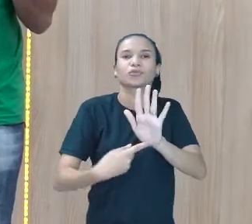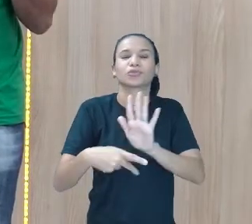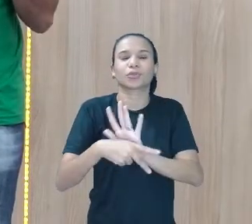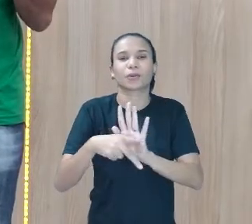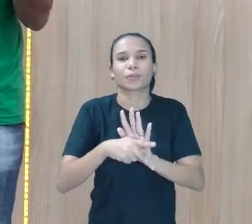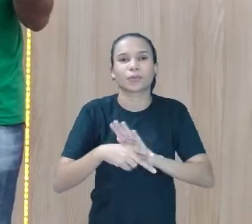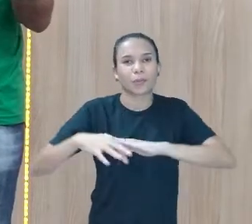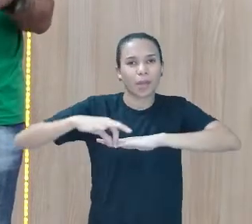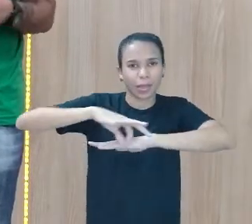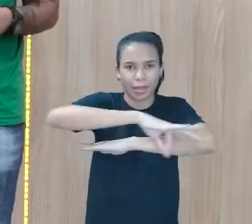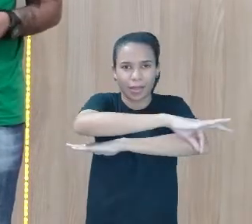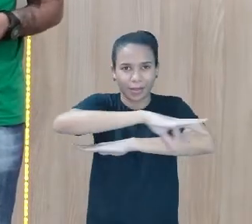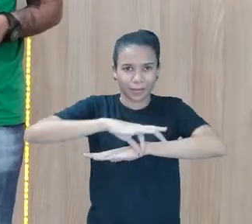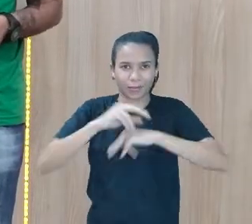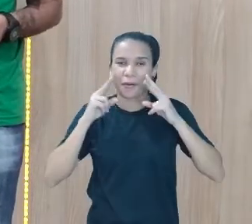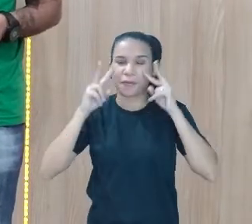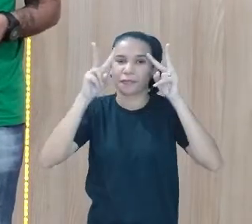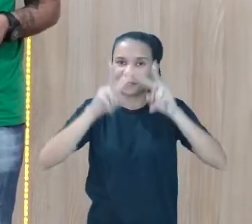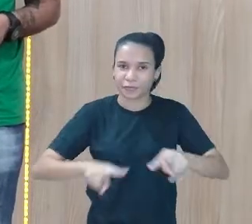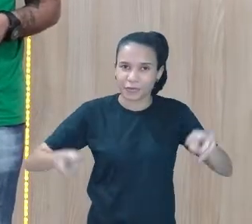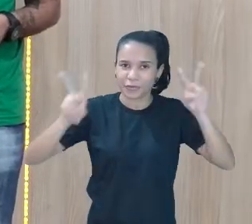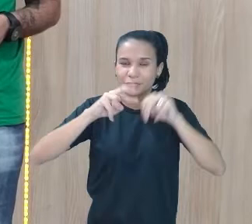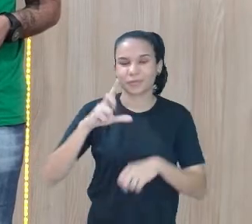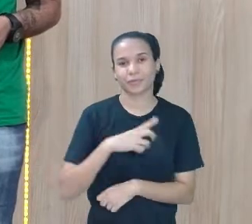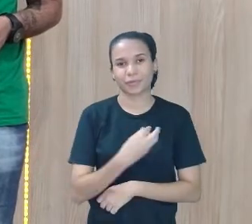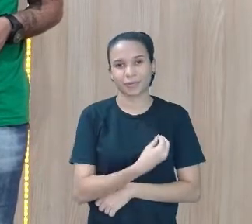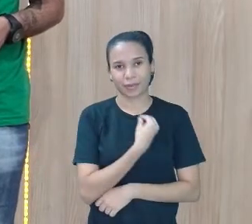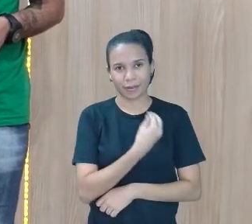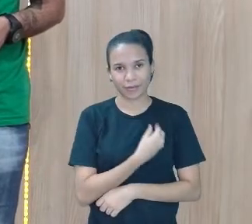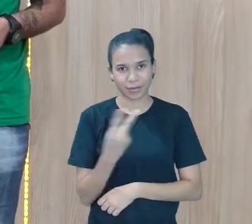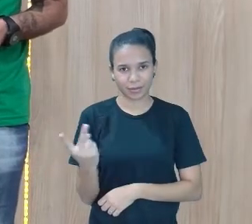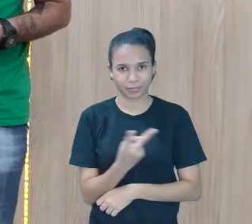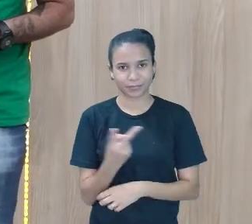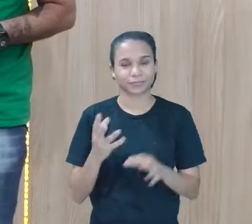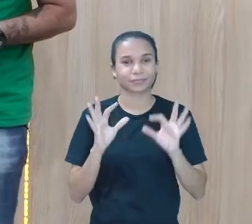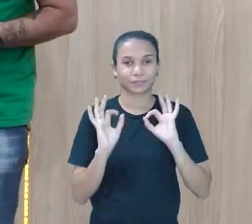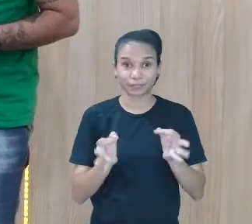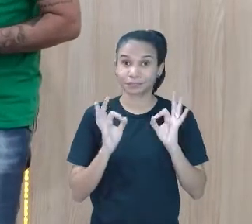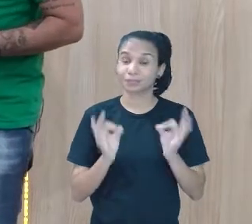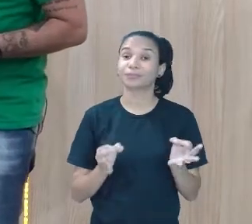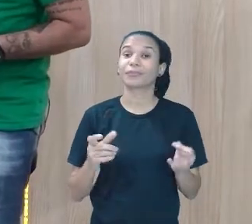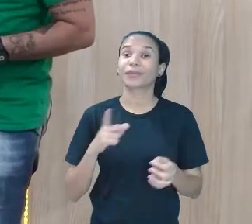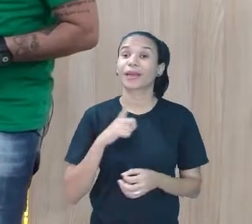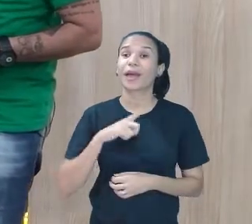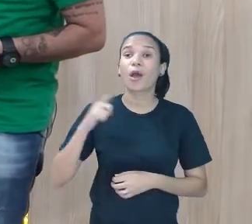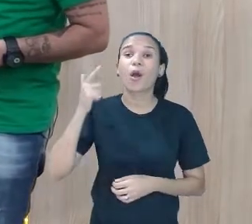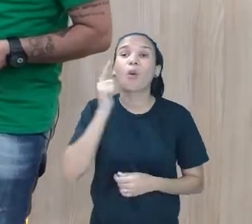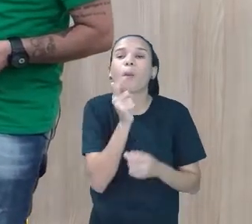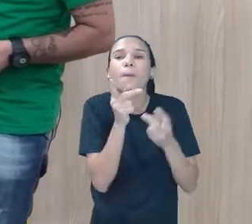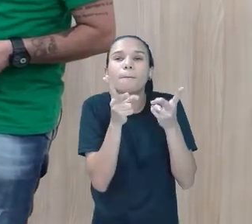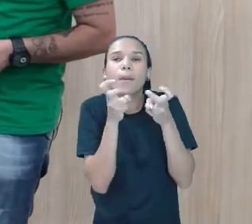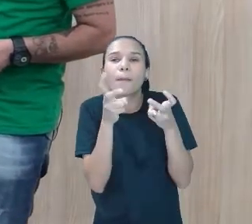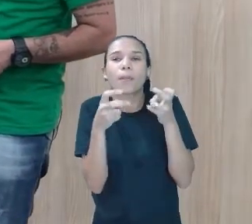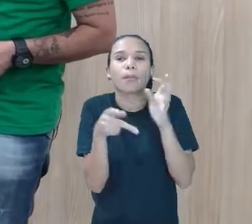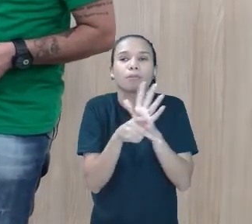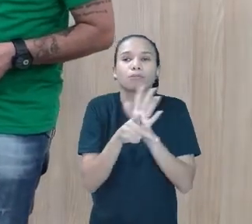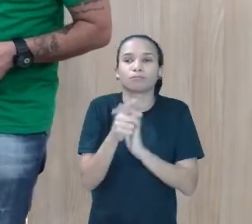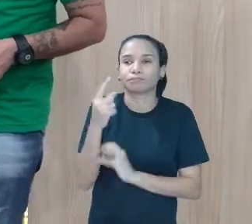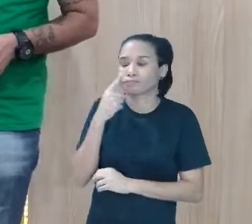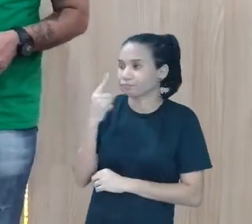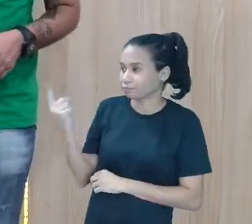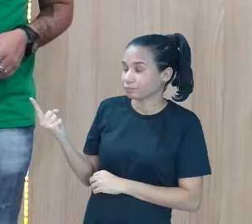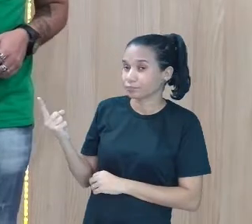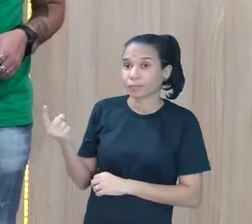representação estar sendo visualizada nas suas duas formas, tá certo? Então, a gente consegue perceber isso